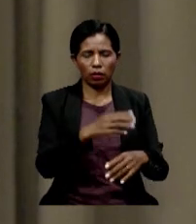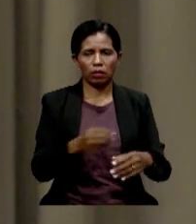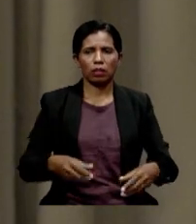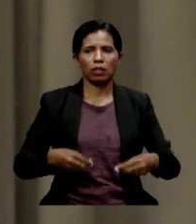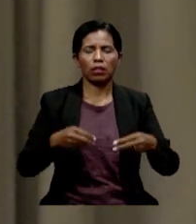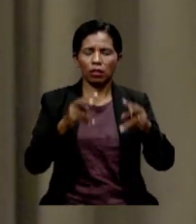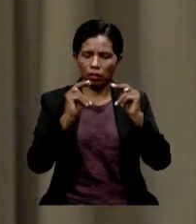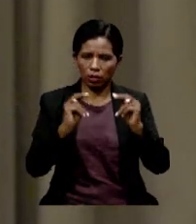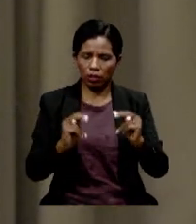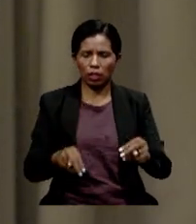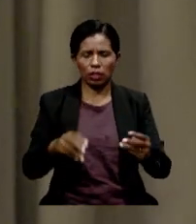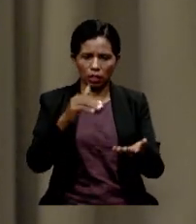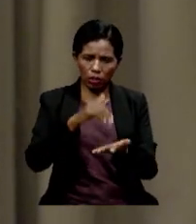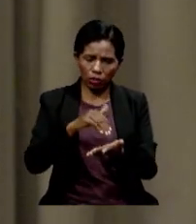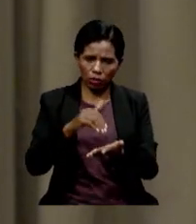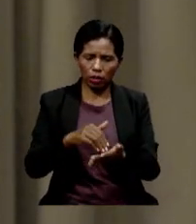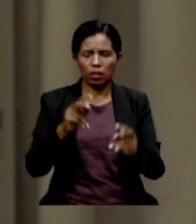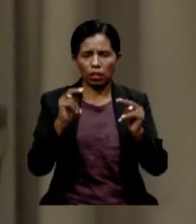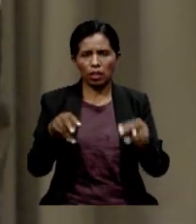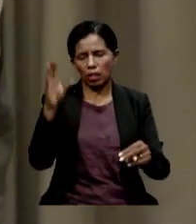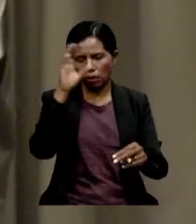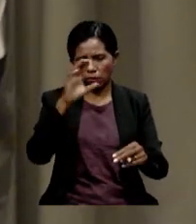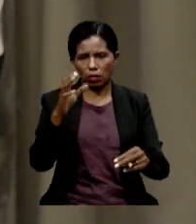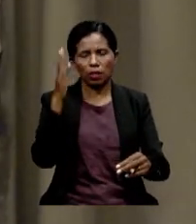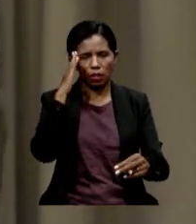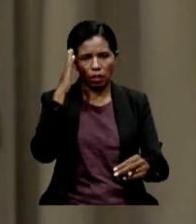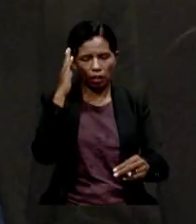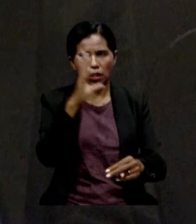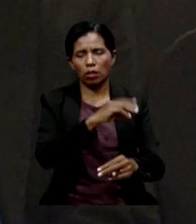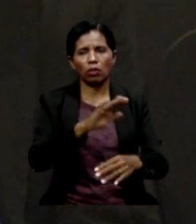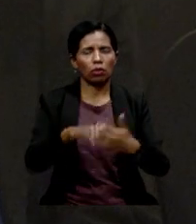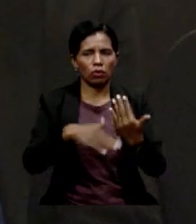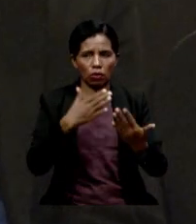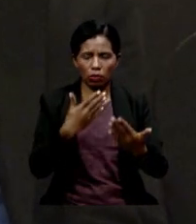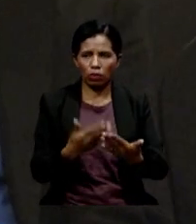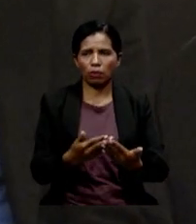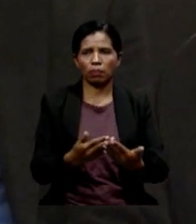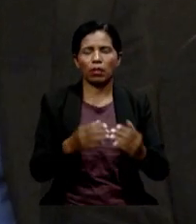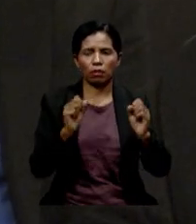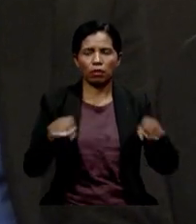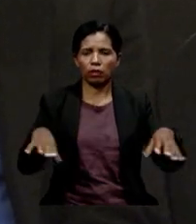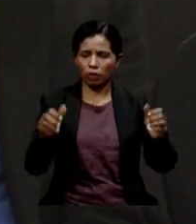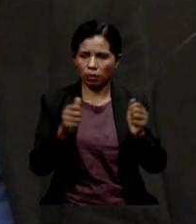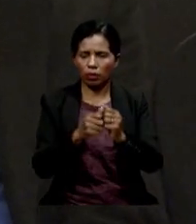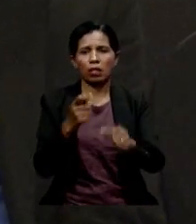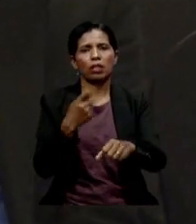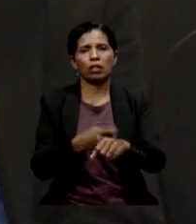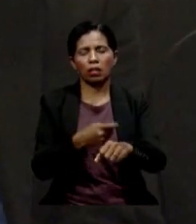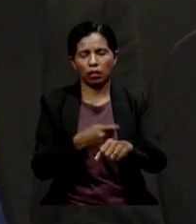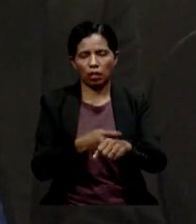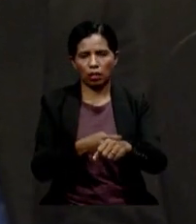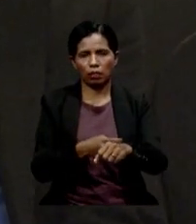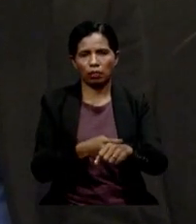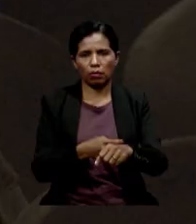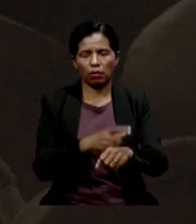Tem que estudar, tem que comunicar, fazer consulta com outros colegas no momento em que uma operação,